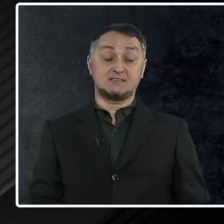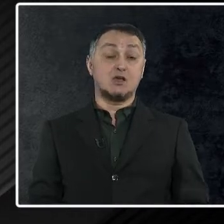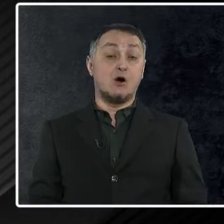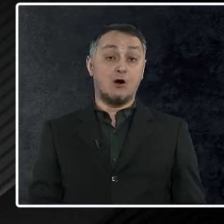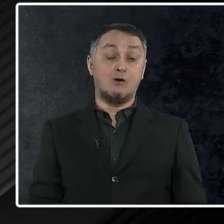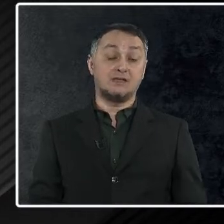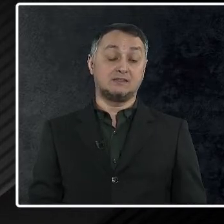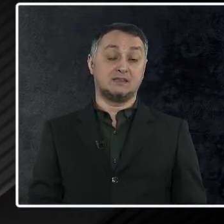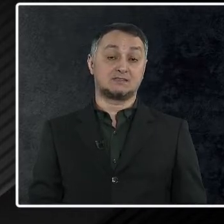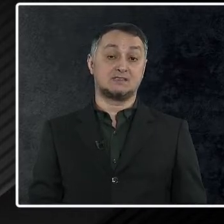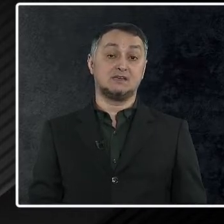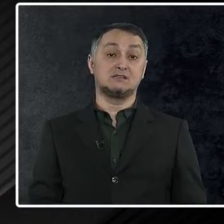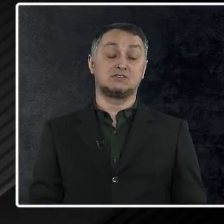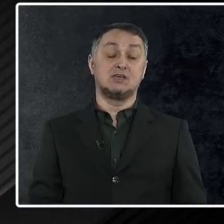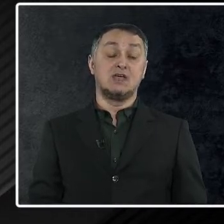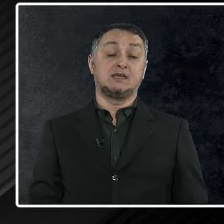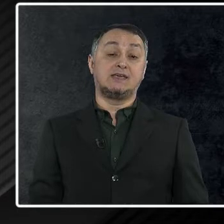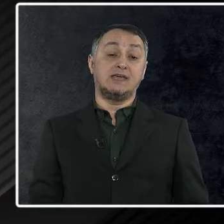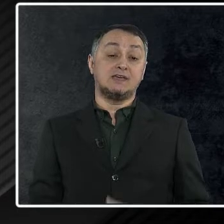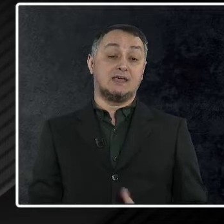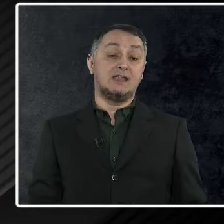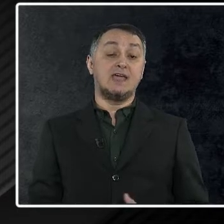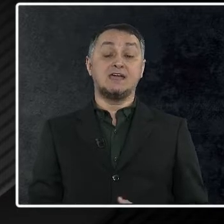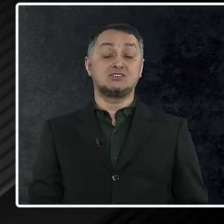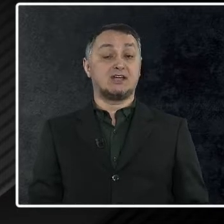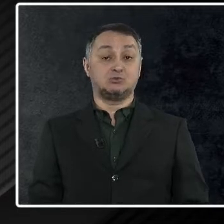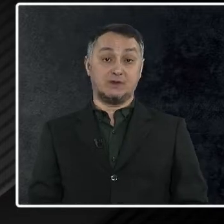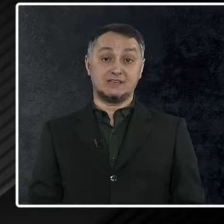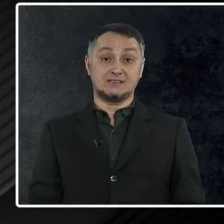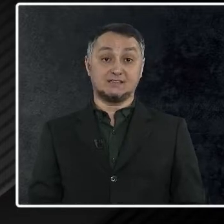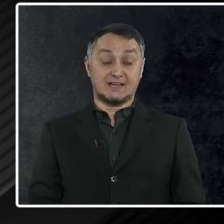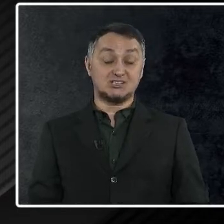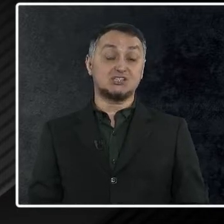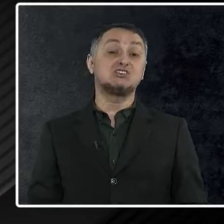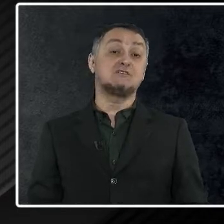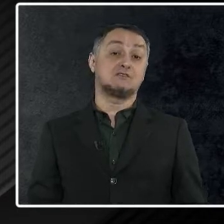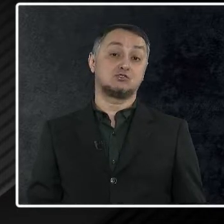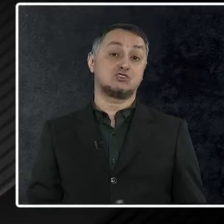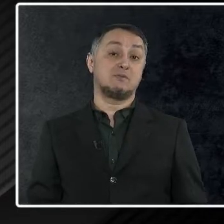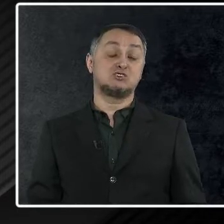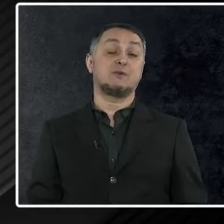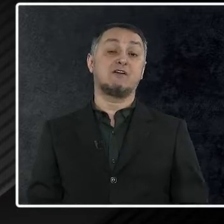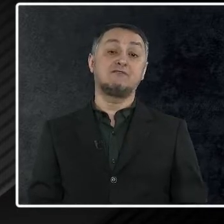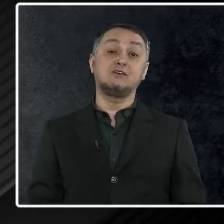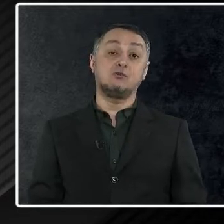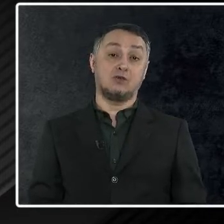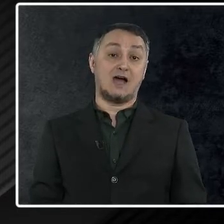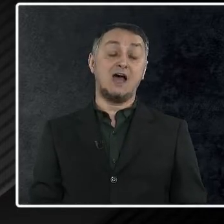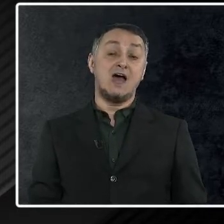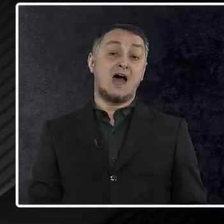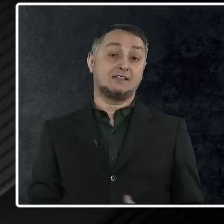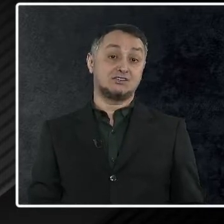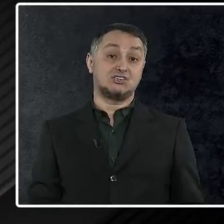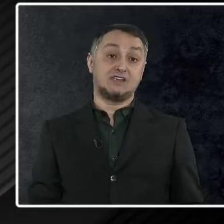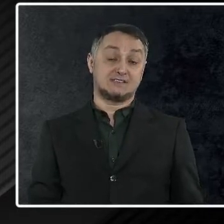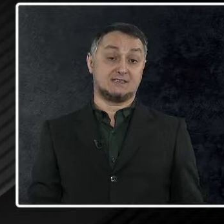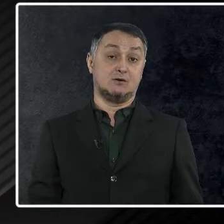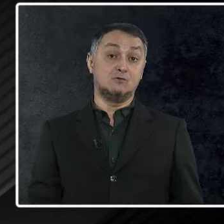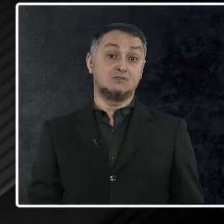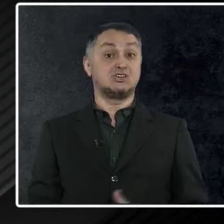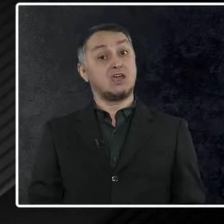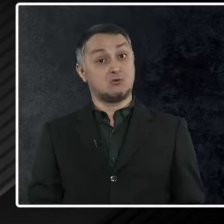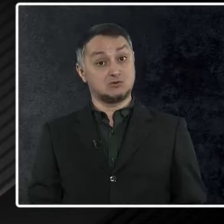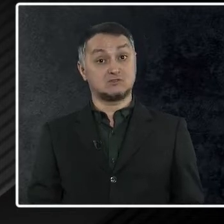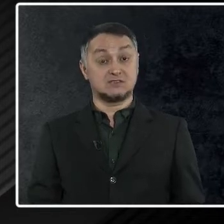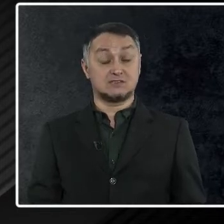E esse rol é interessante, que ele é de natureza taxativa, justamente para vincular a